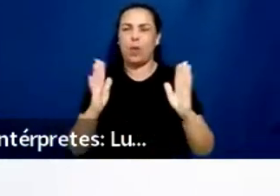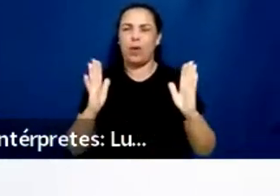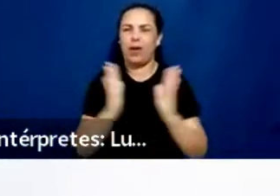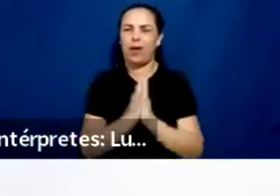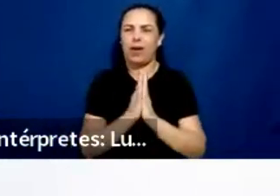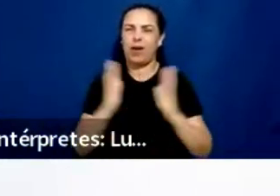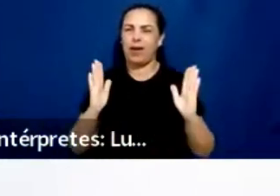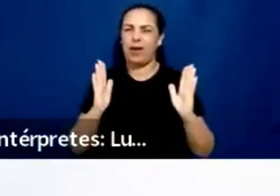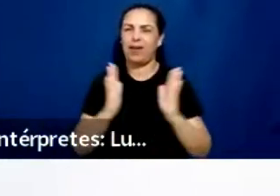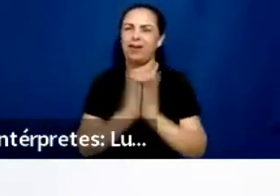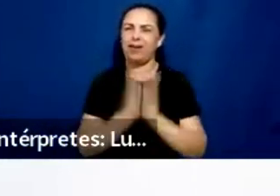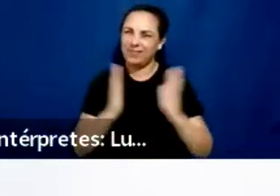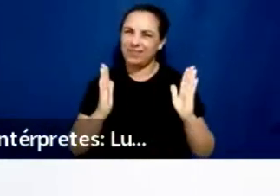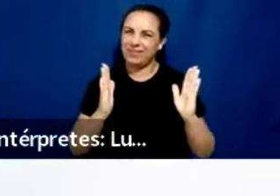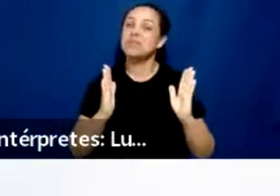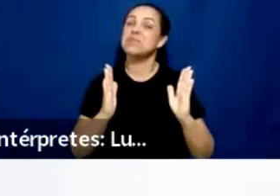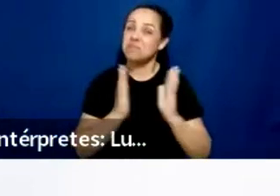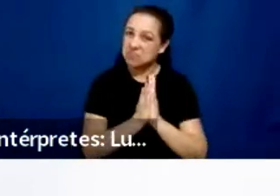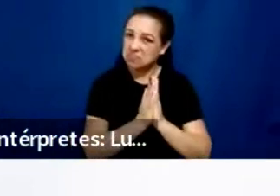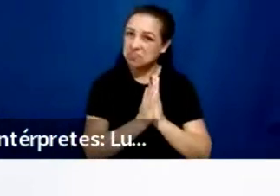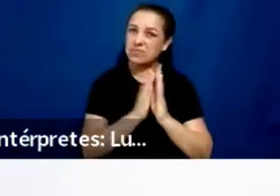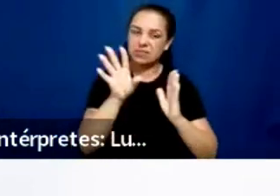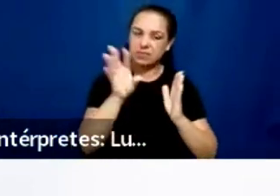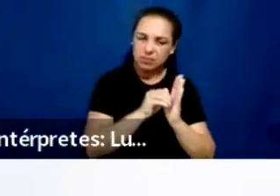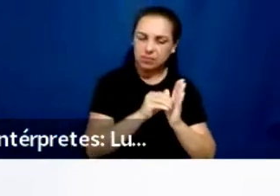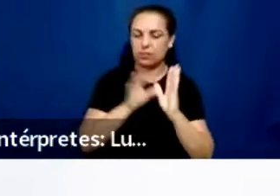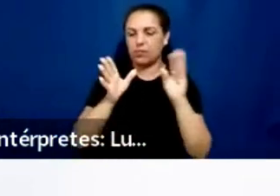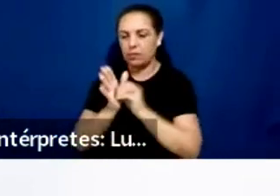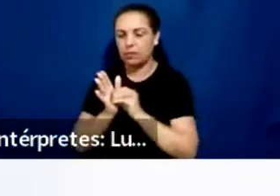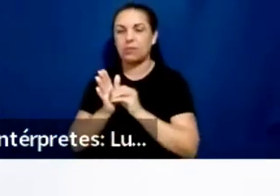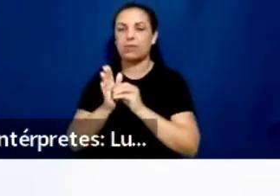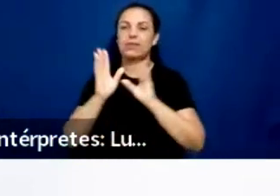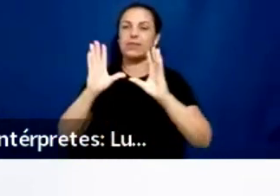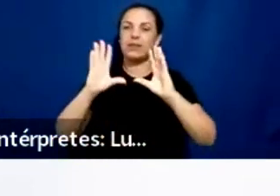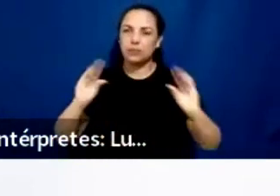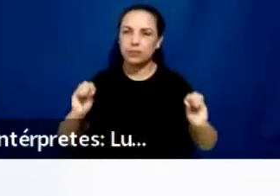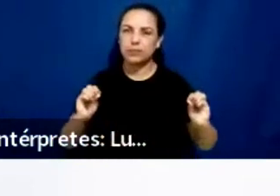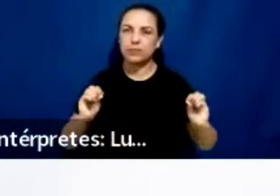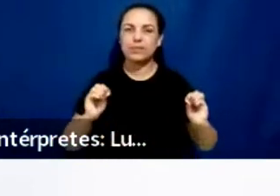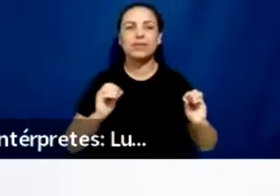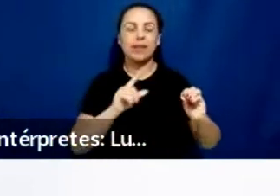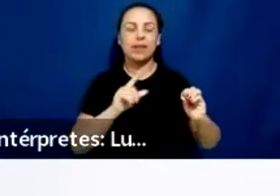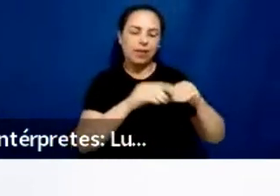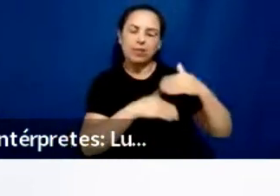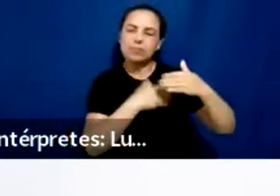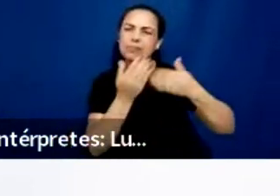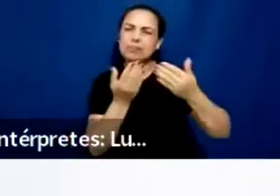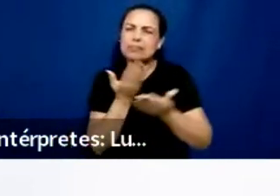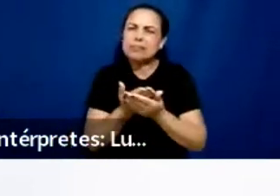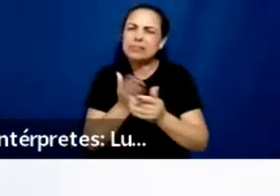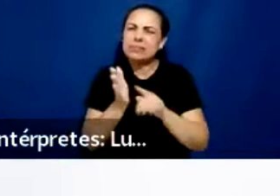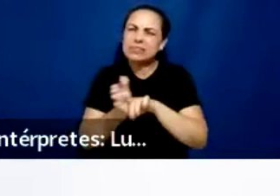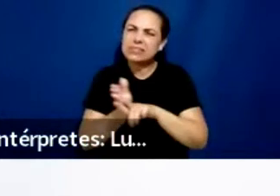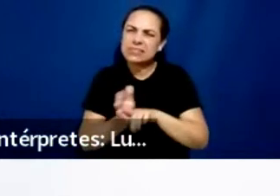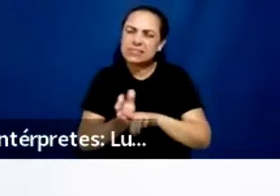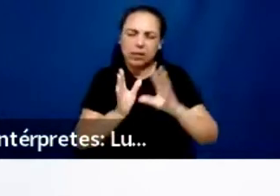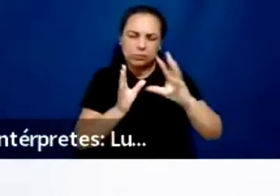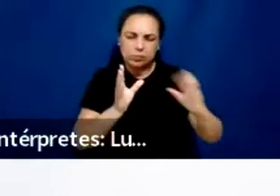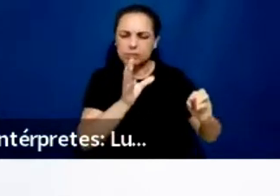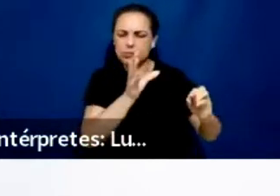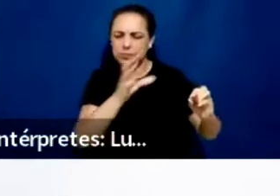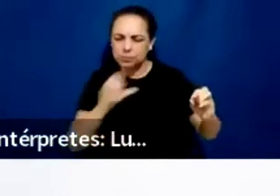formar agora o que chamamos de hidróxidos alcalinos. E segundo pesquisas e estudos, os minerais no